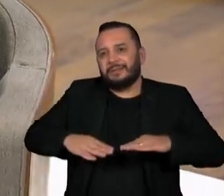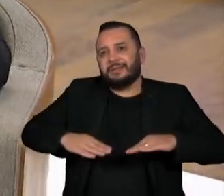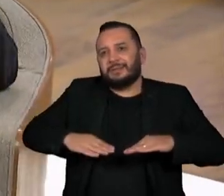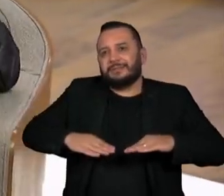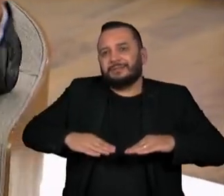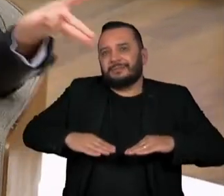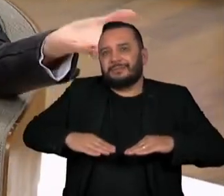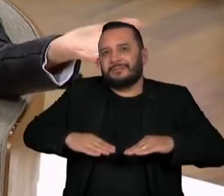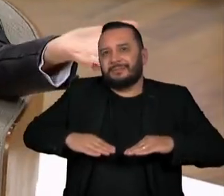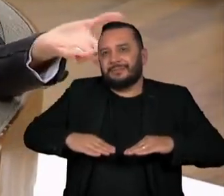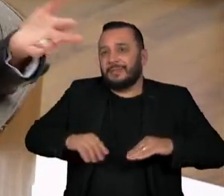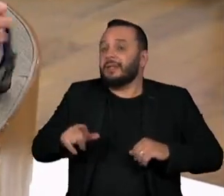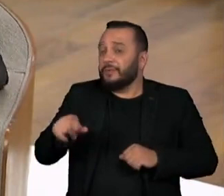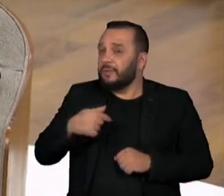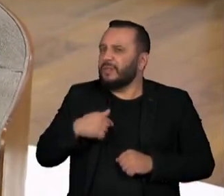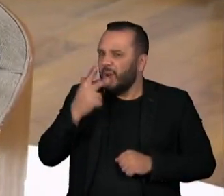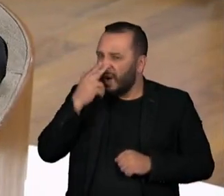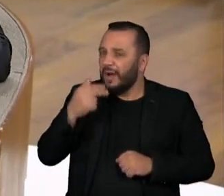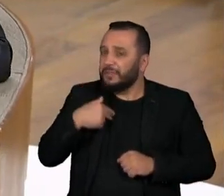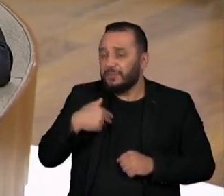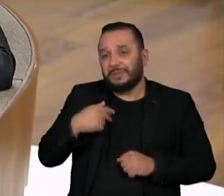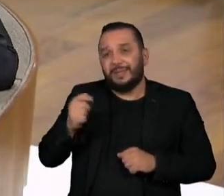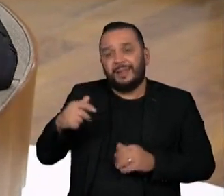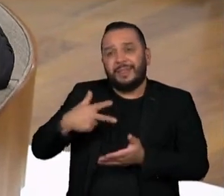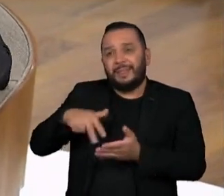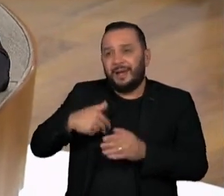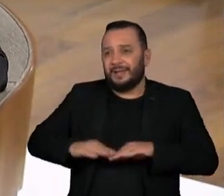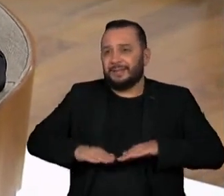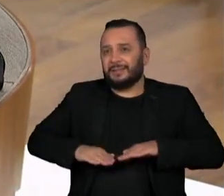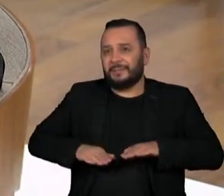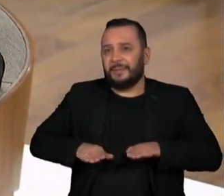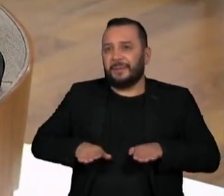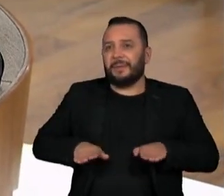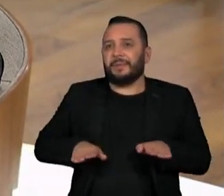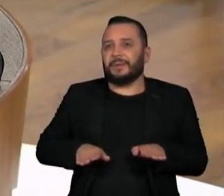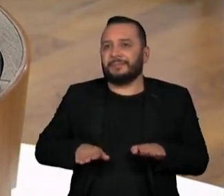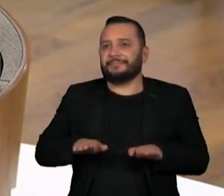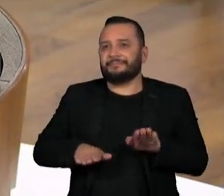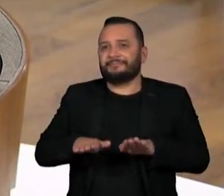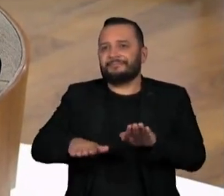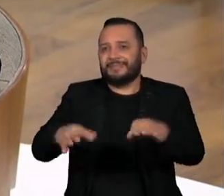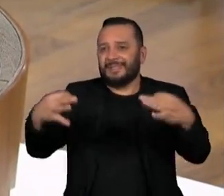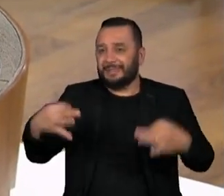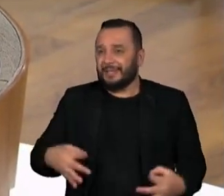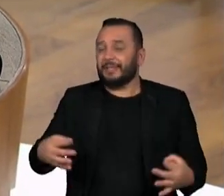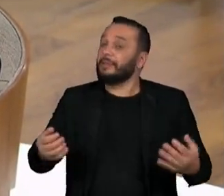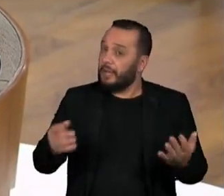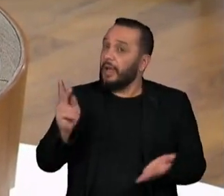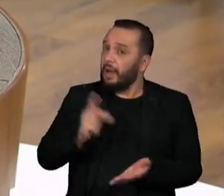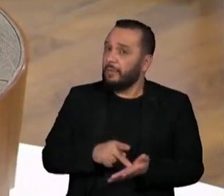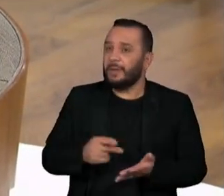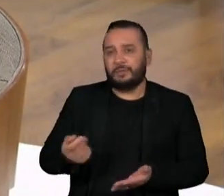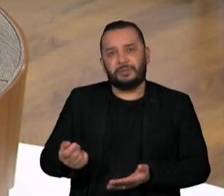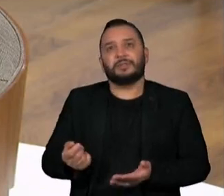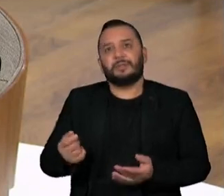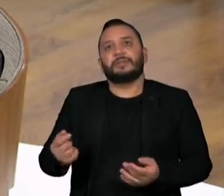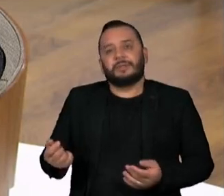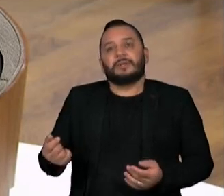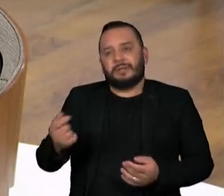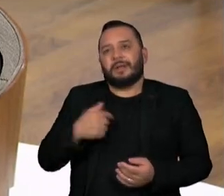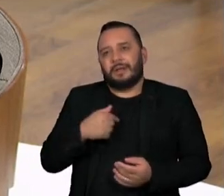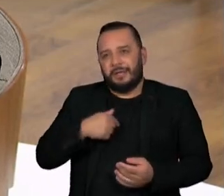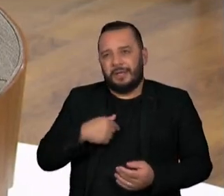era... Ali ele achou que eu a dança e realmente. Sim. E depois eu fui dar aula, então eu acho que... E a disciplina, né?